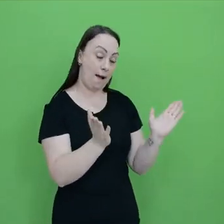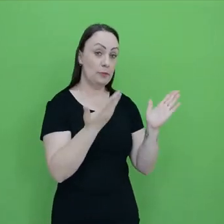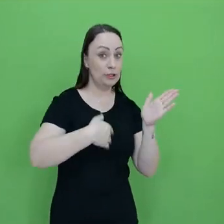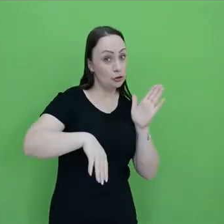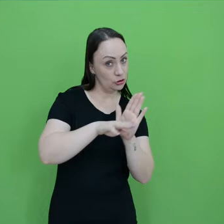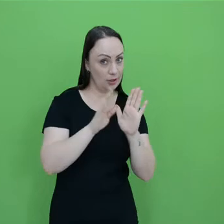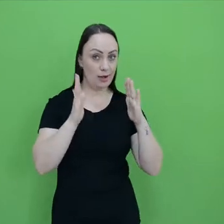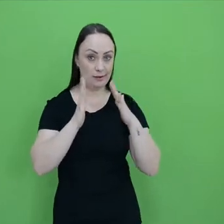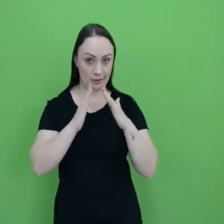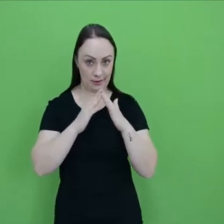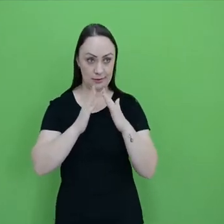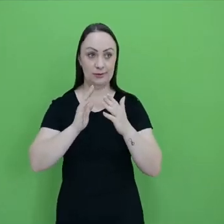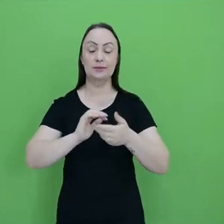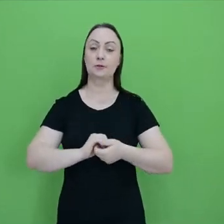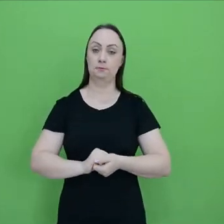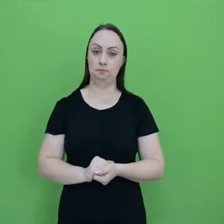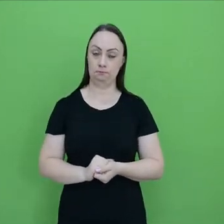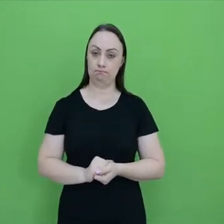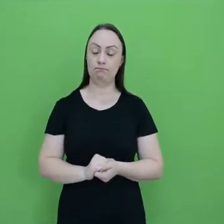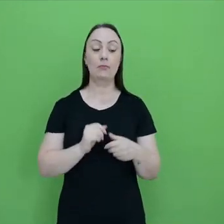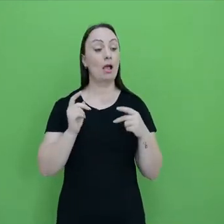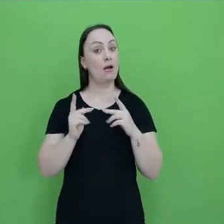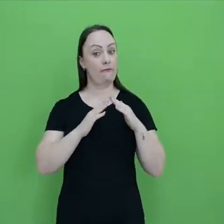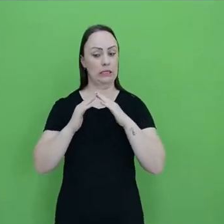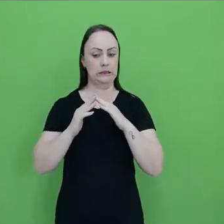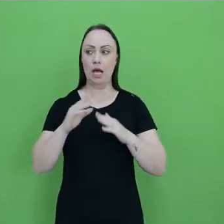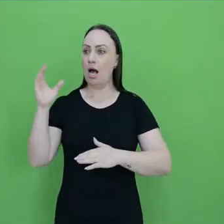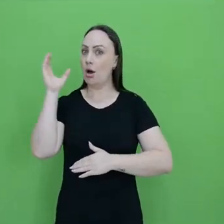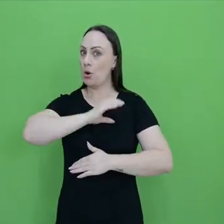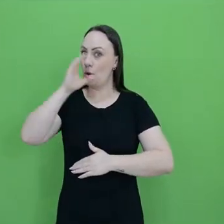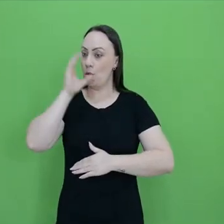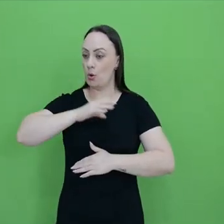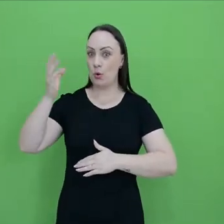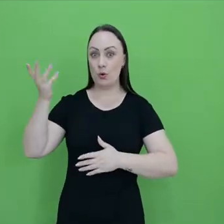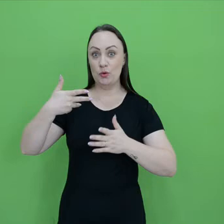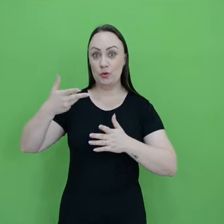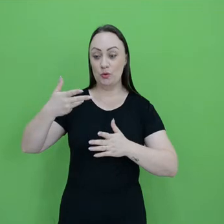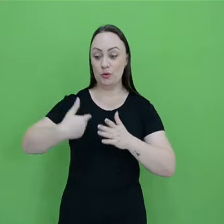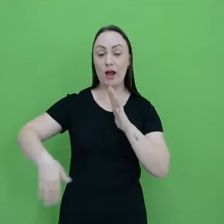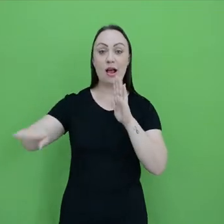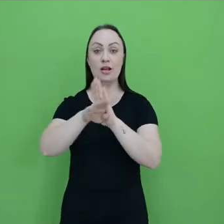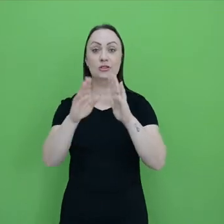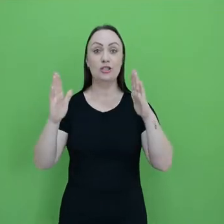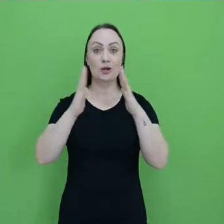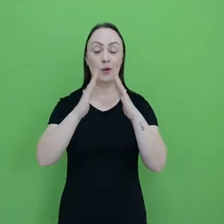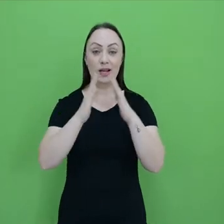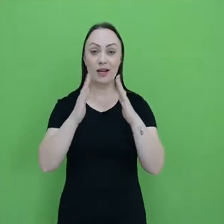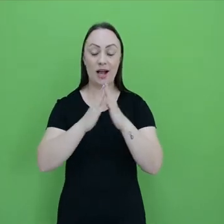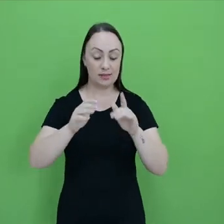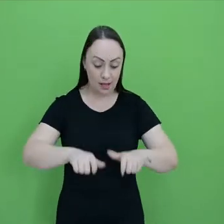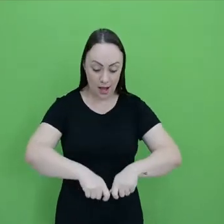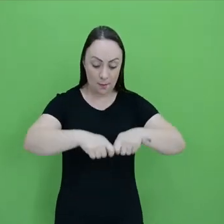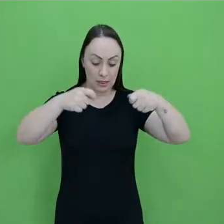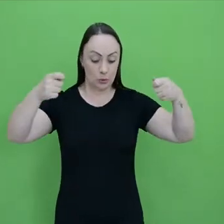casa. A vizinha foi correndo para casa. Quando chegou em casa, abriu o